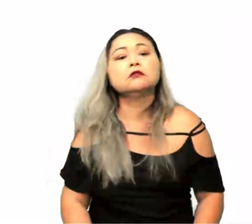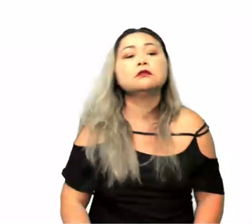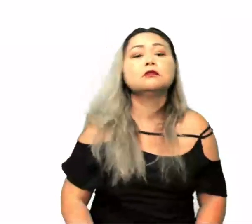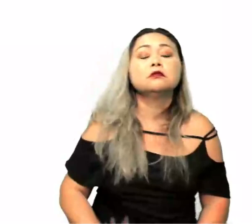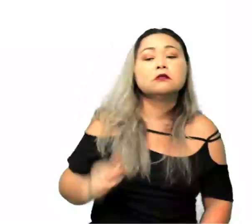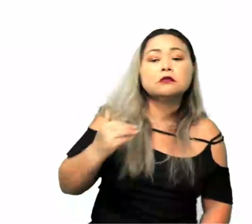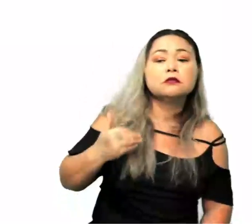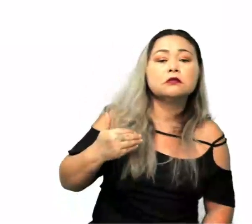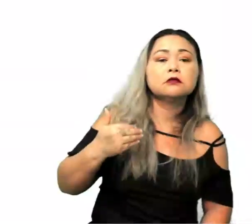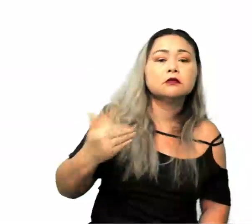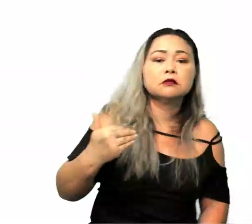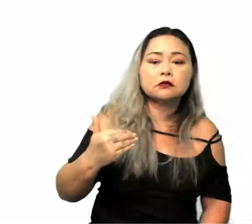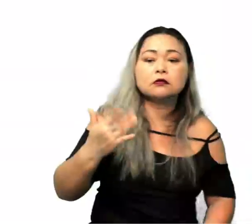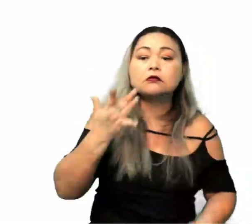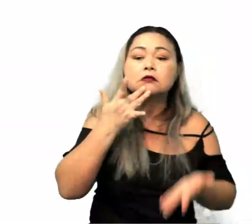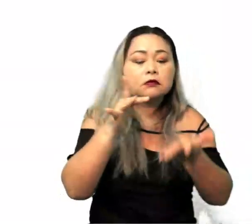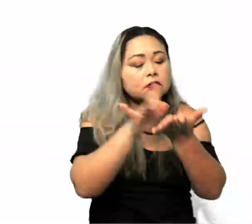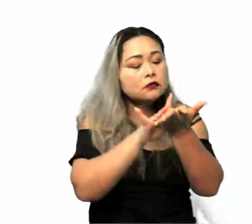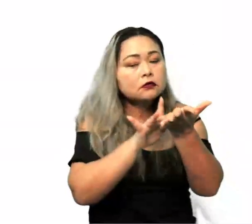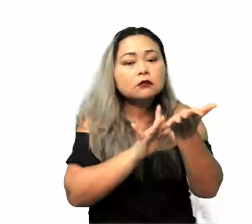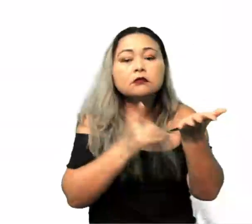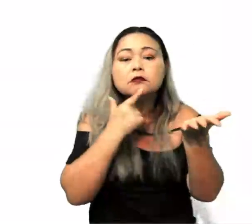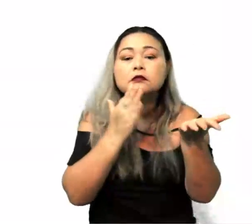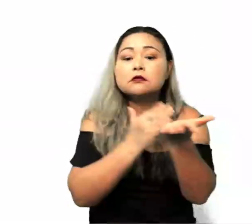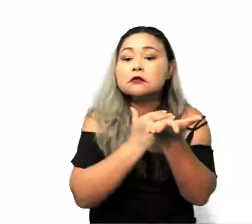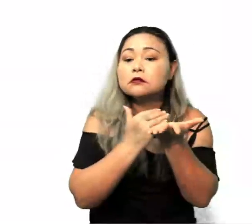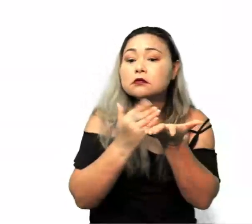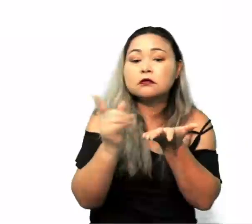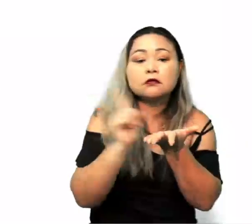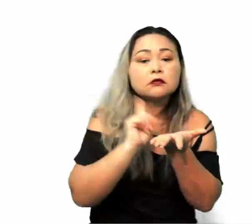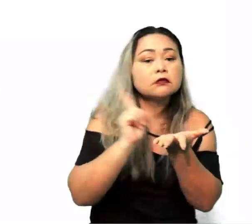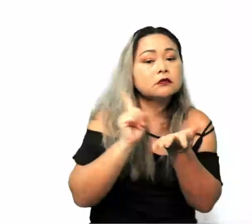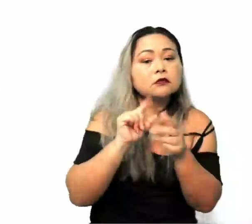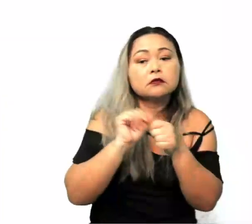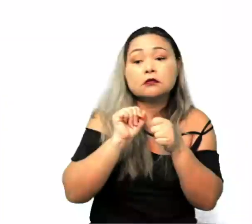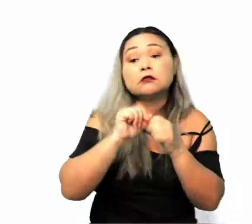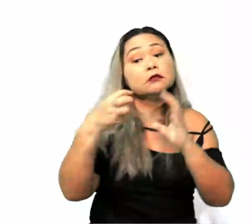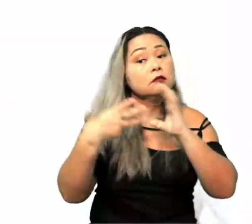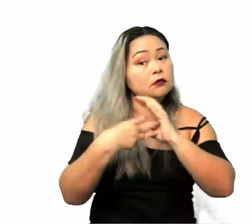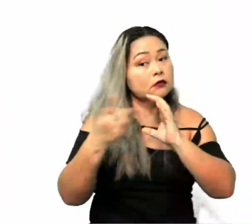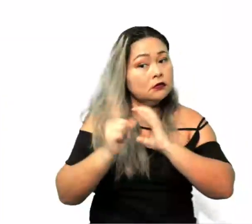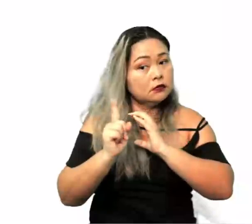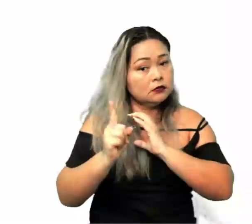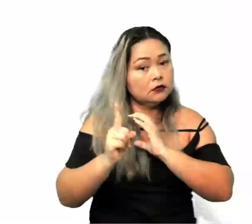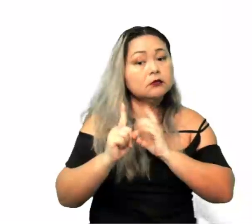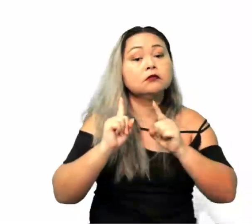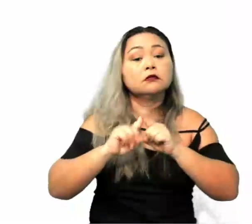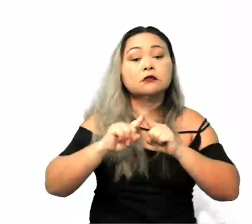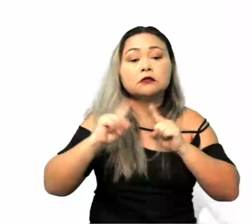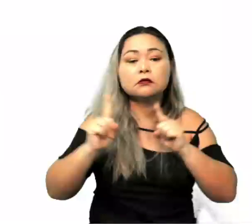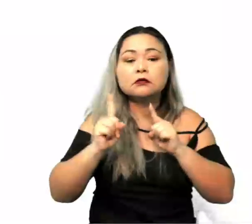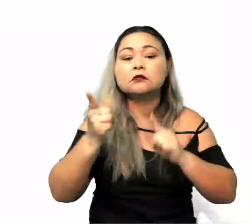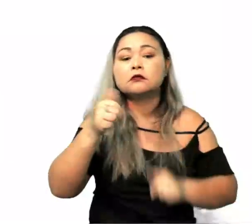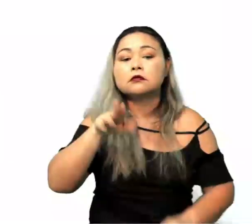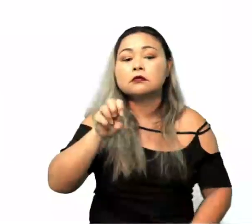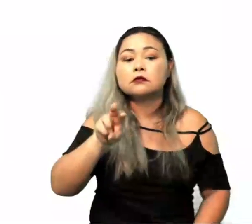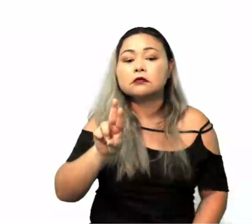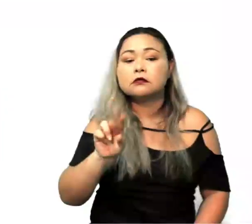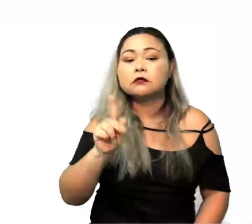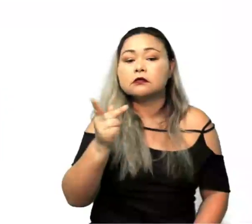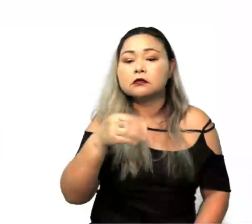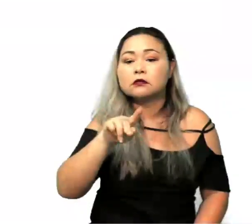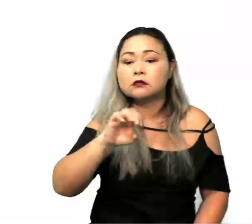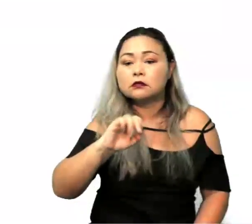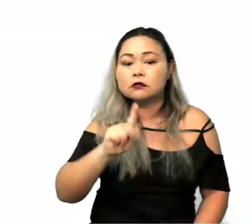De início, os glóbulos vermelhos que ele identificou não foram considerados como células, uma vez que, para Leeuwenhoek,